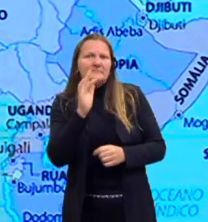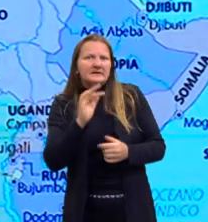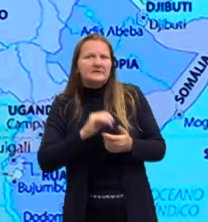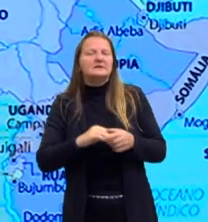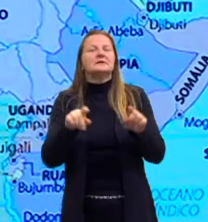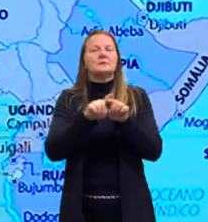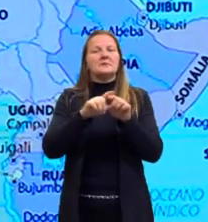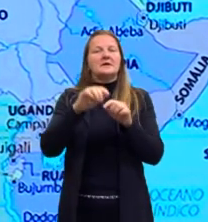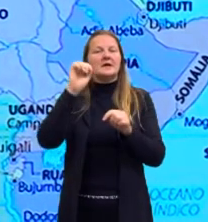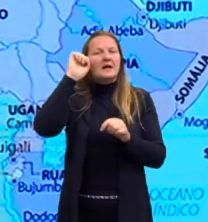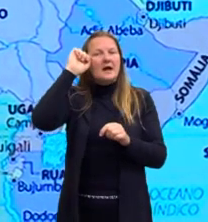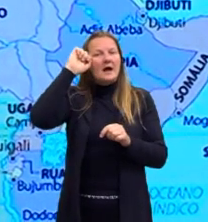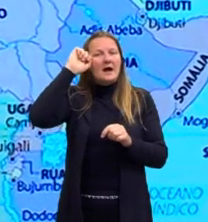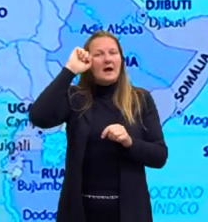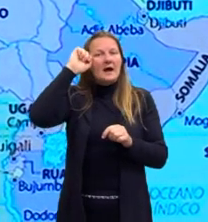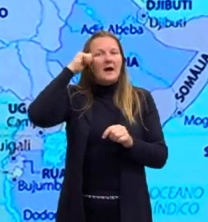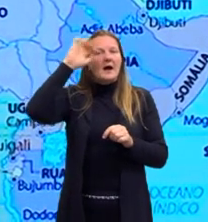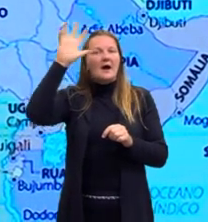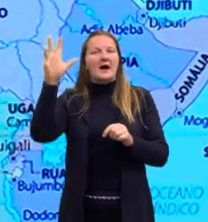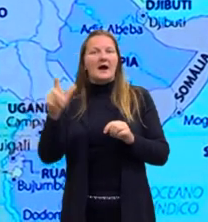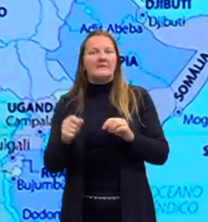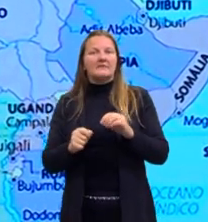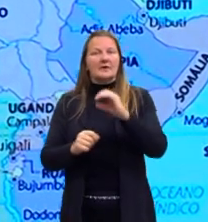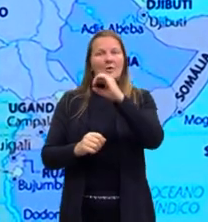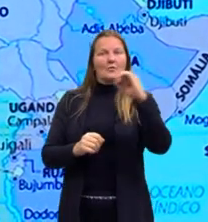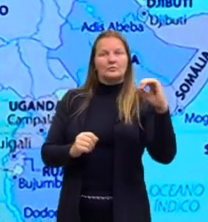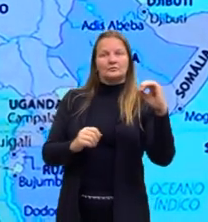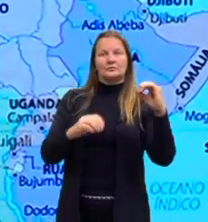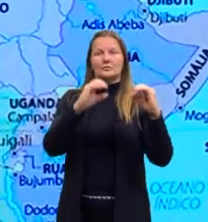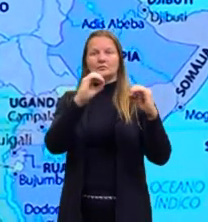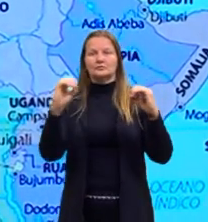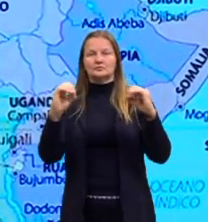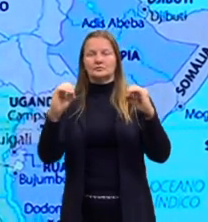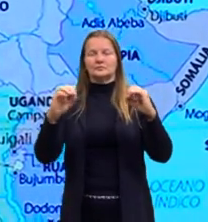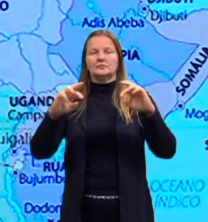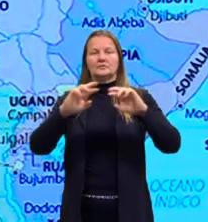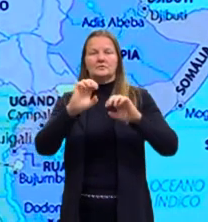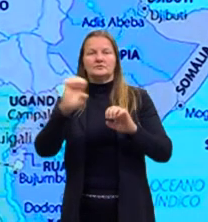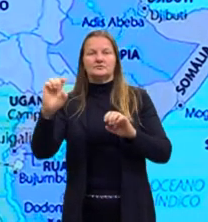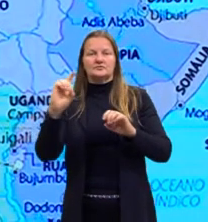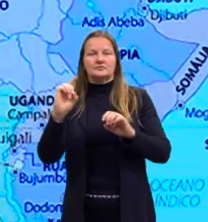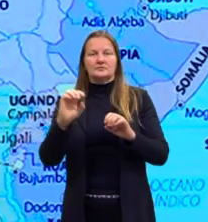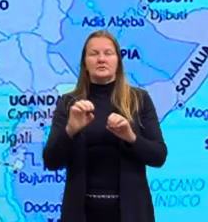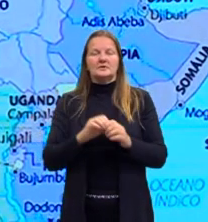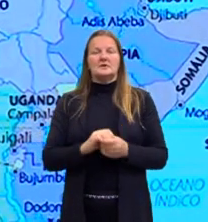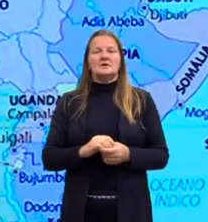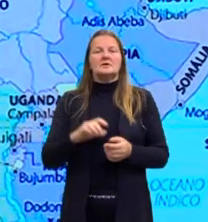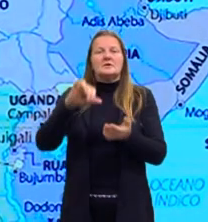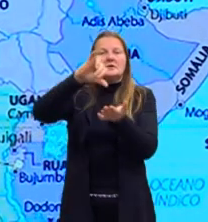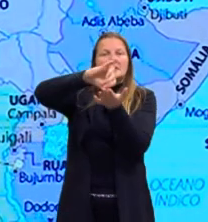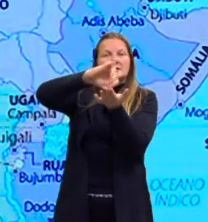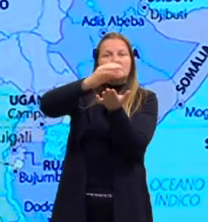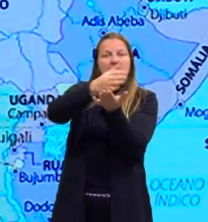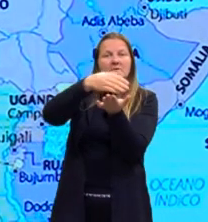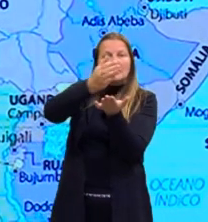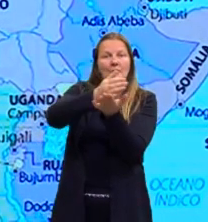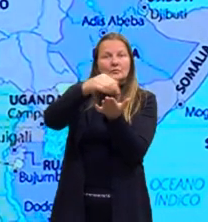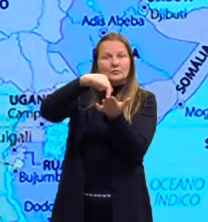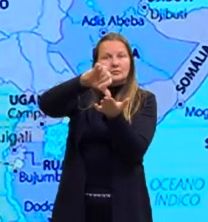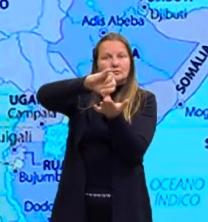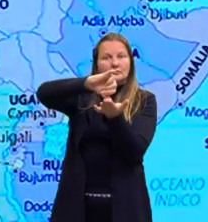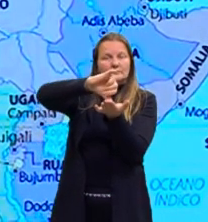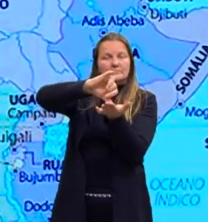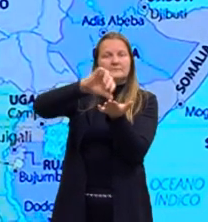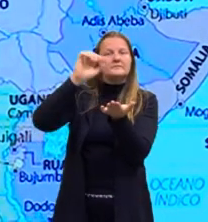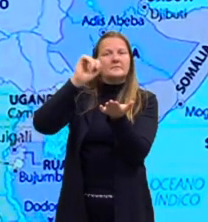Depois tem África ocidental África Oriental né E as outras regiões África Central ali né que tu pega bem direitinho